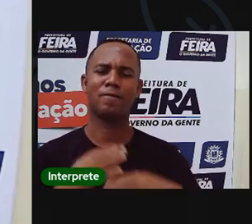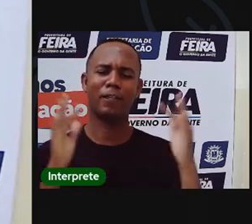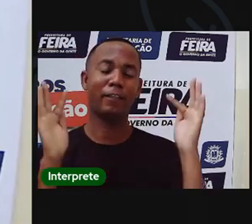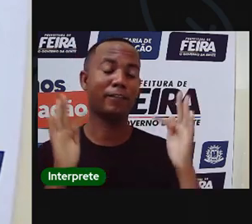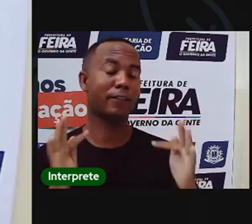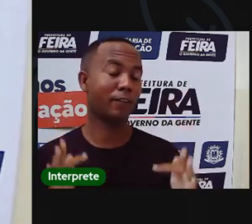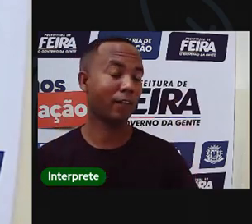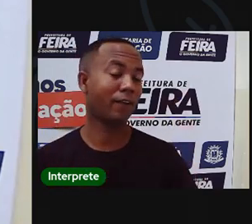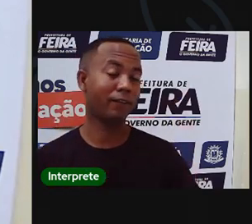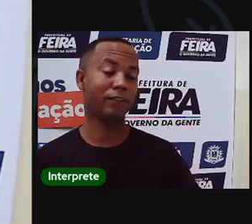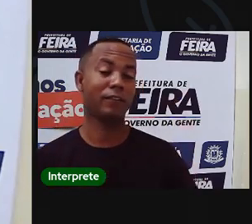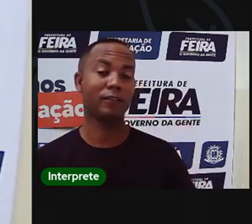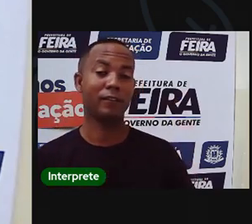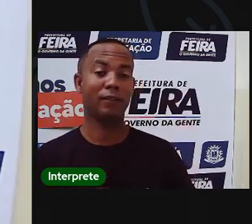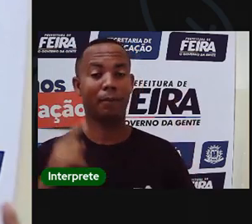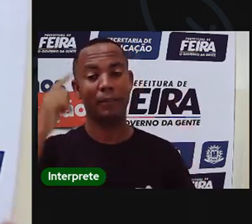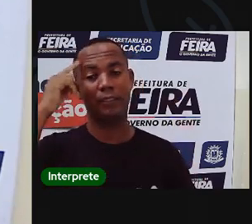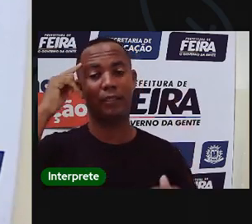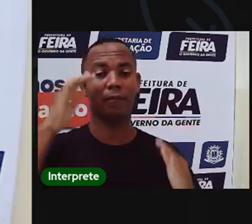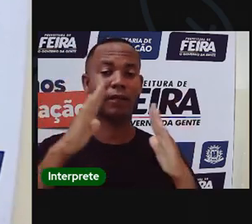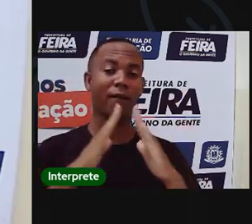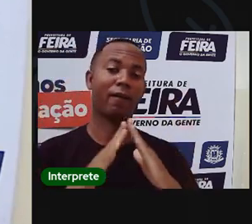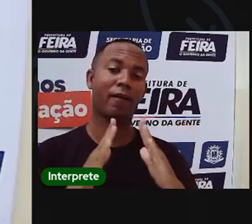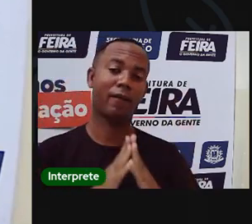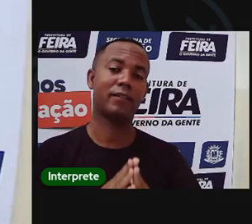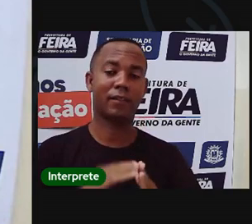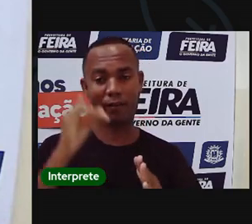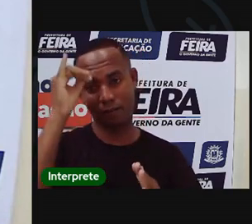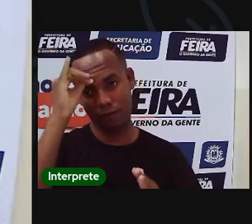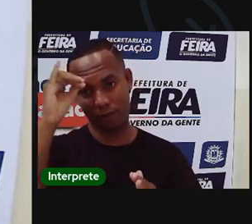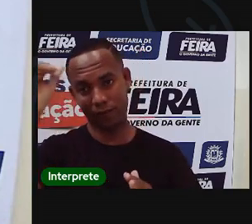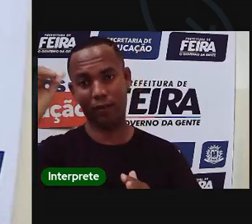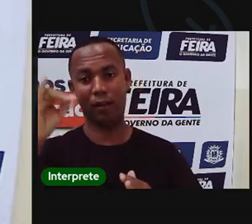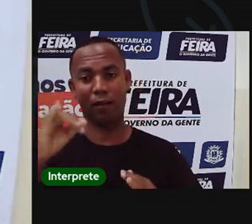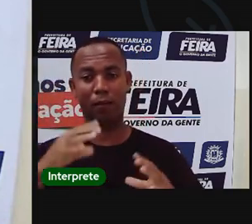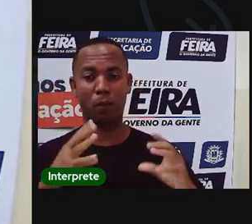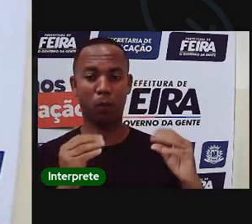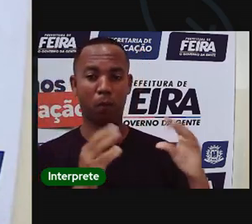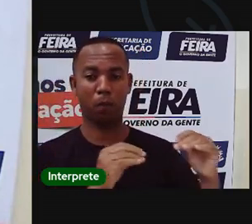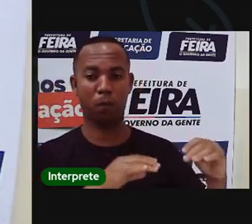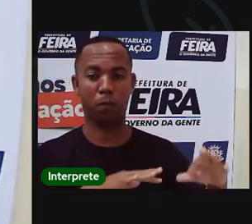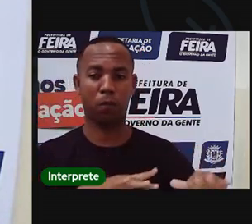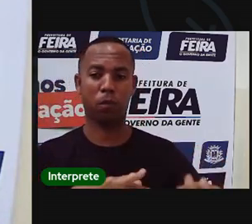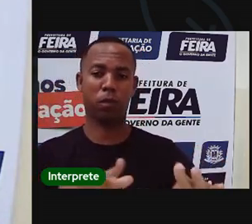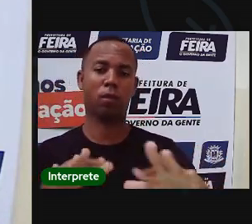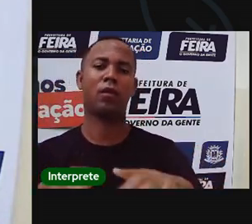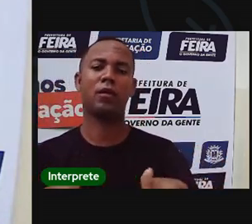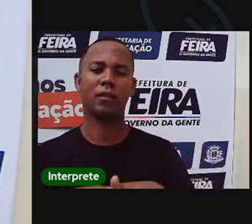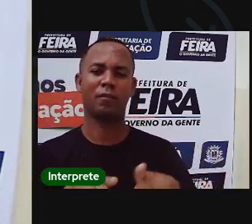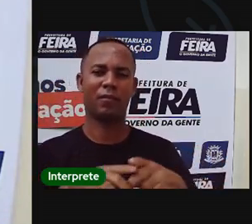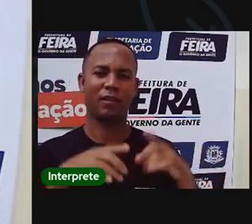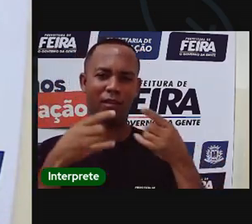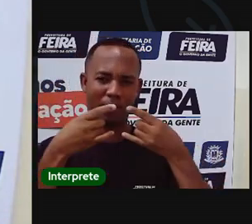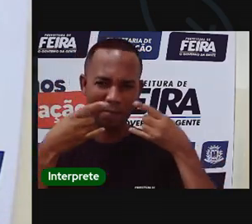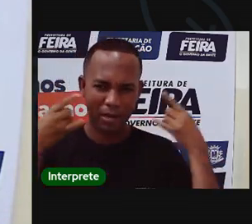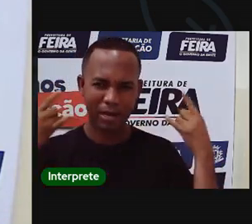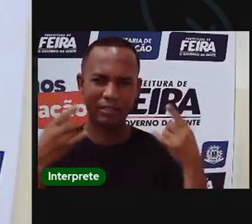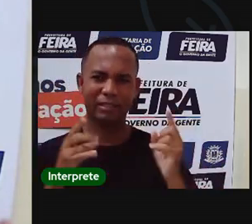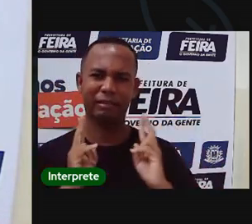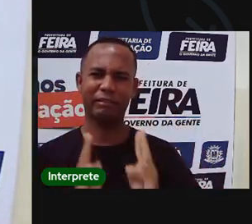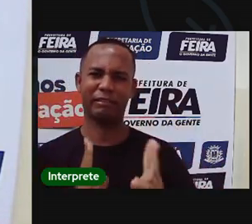onde tivemos que ficar em casa, onde tivemos que evitar aglomeração, onde temos que ficar utilizando máscara,